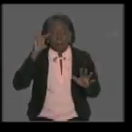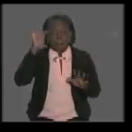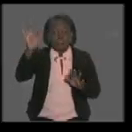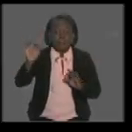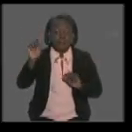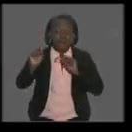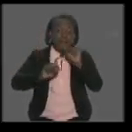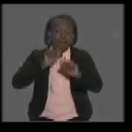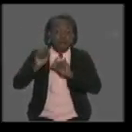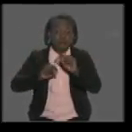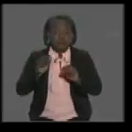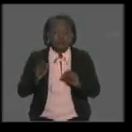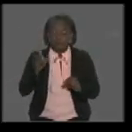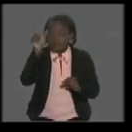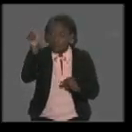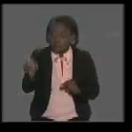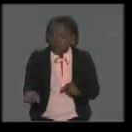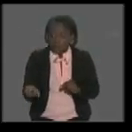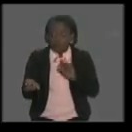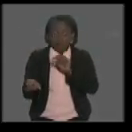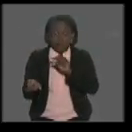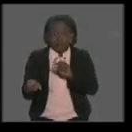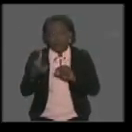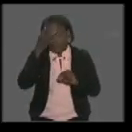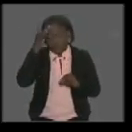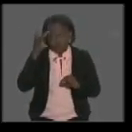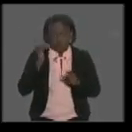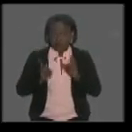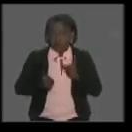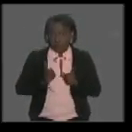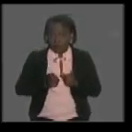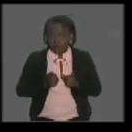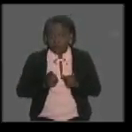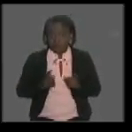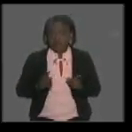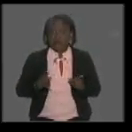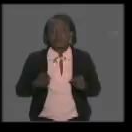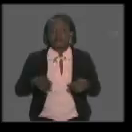perspectivas que tomam como a figura central pessoas trans, né?